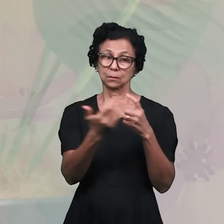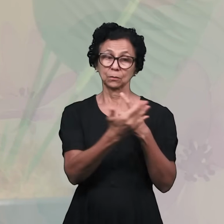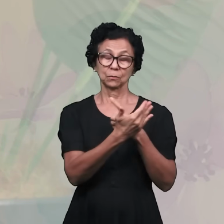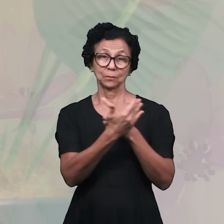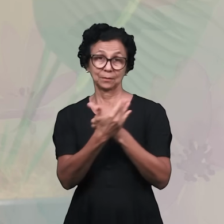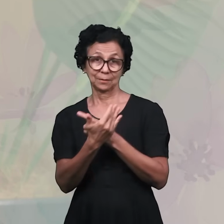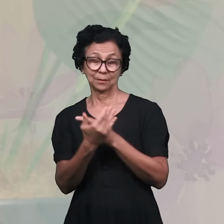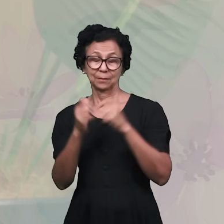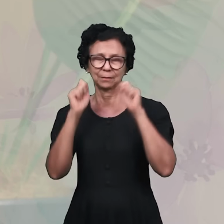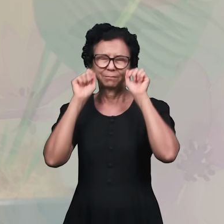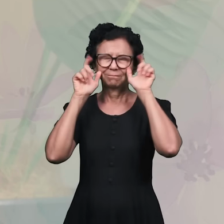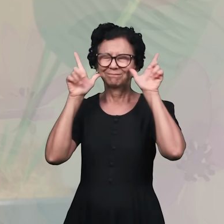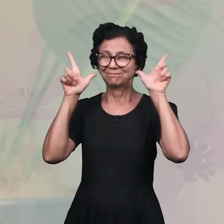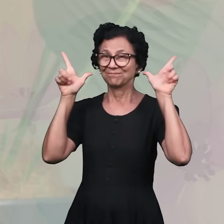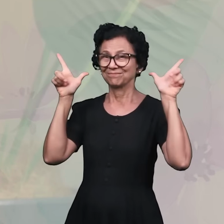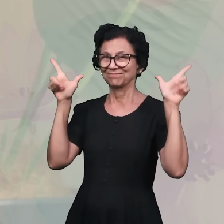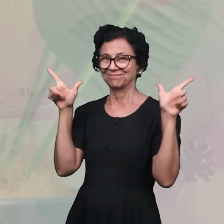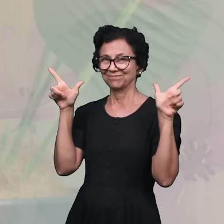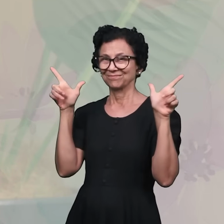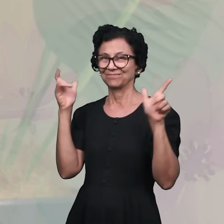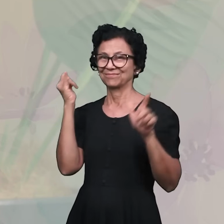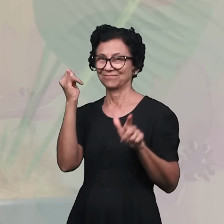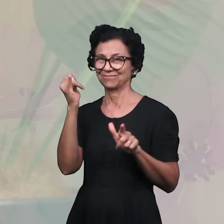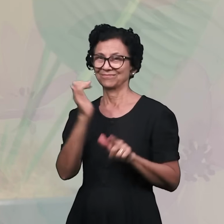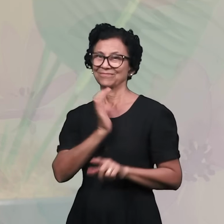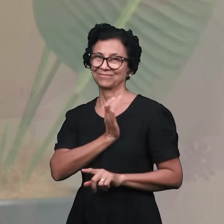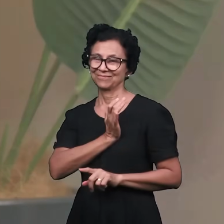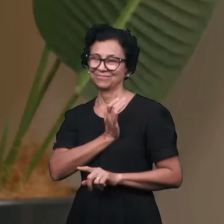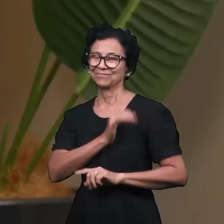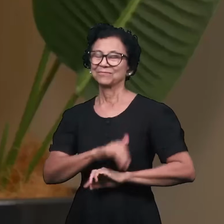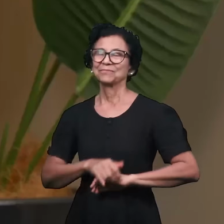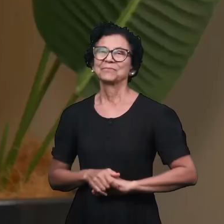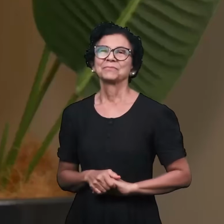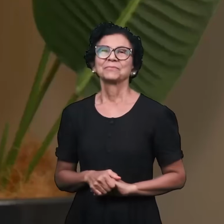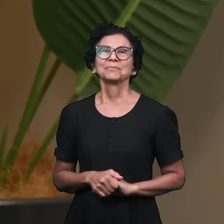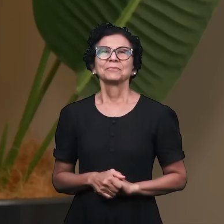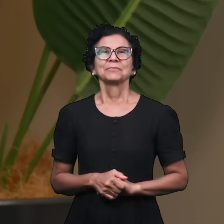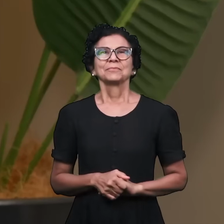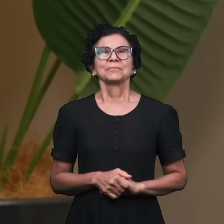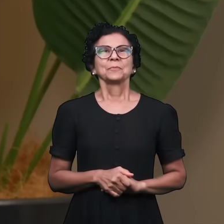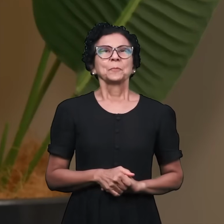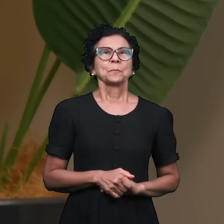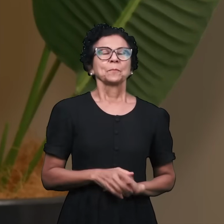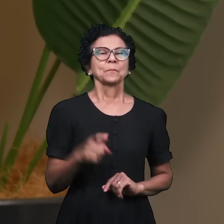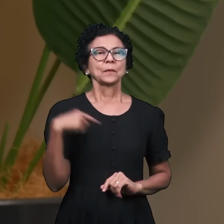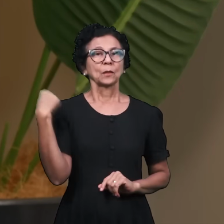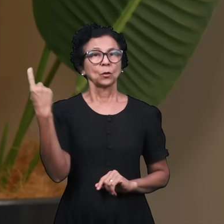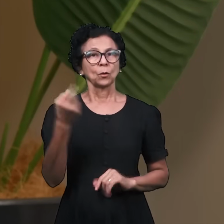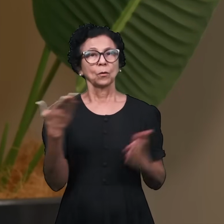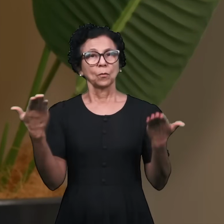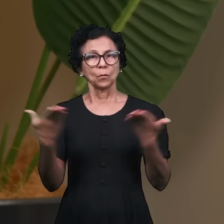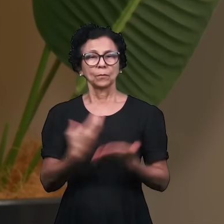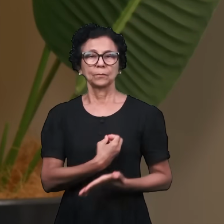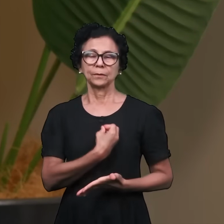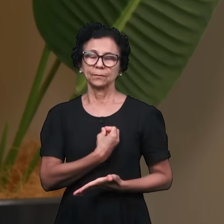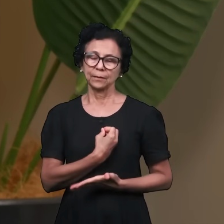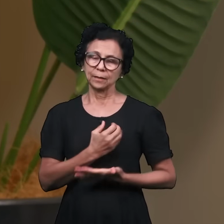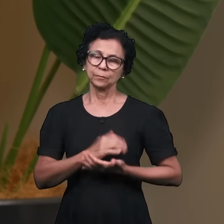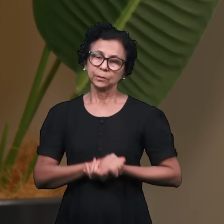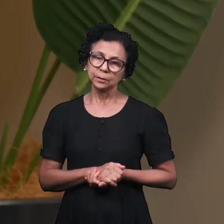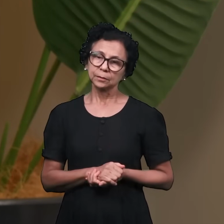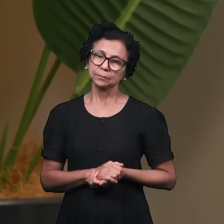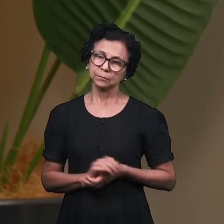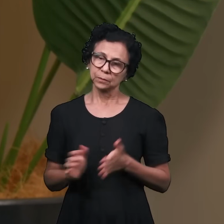guardará, quando acordares, falará contigo. Nós estamos numa caminhada. Enquanto